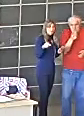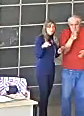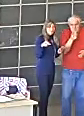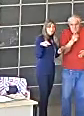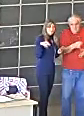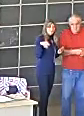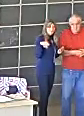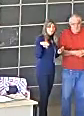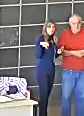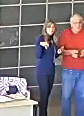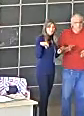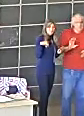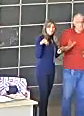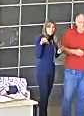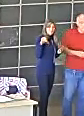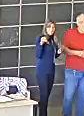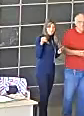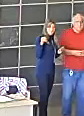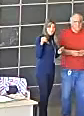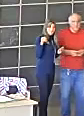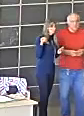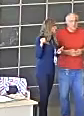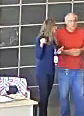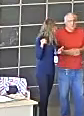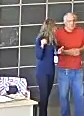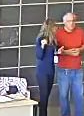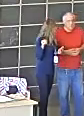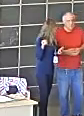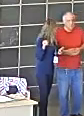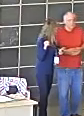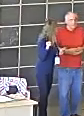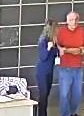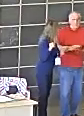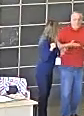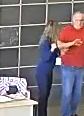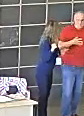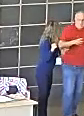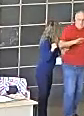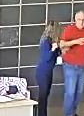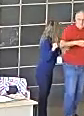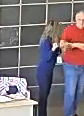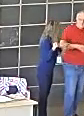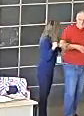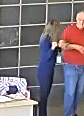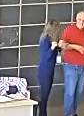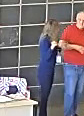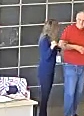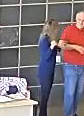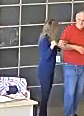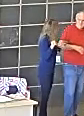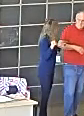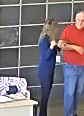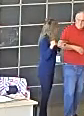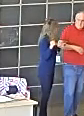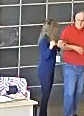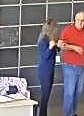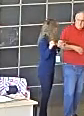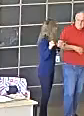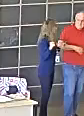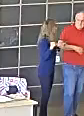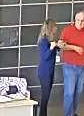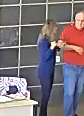enxerga quem não quer e pior ainda para encerrar minha fala agora as empresas Todos nós